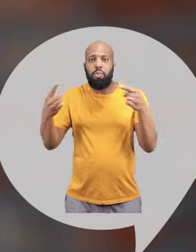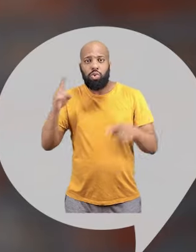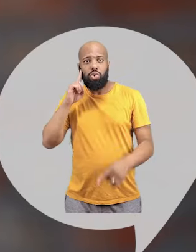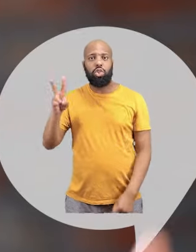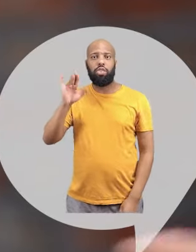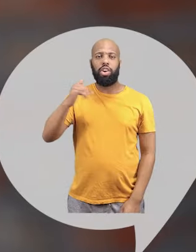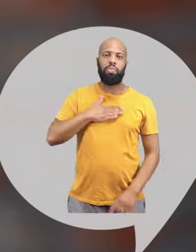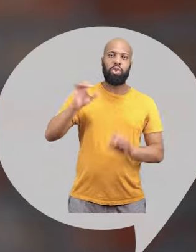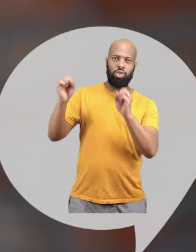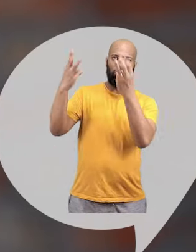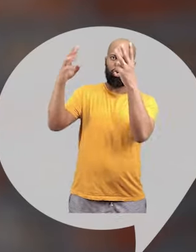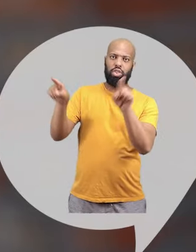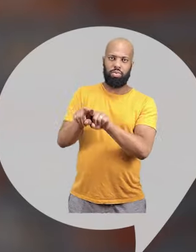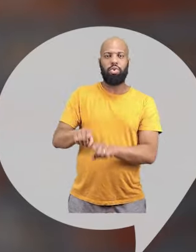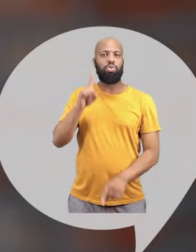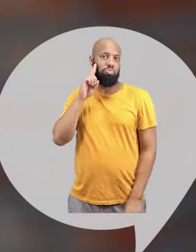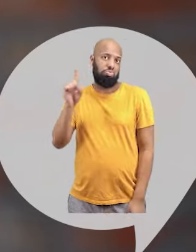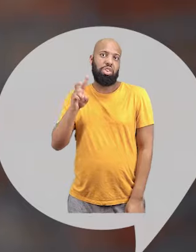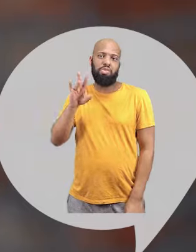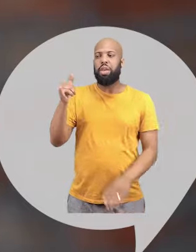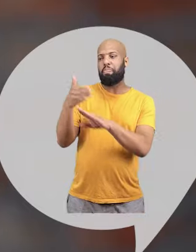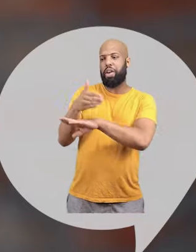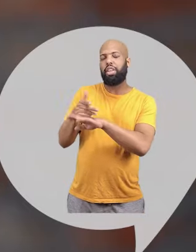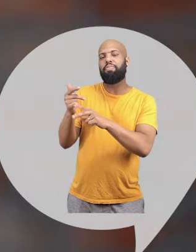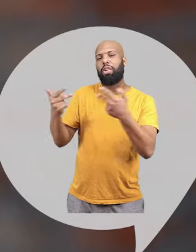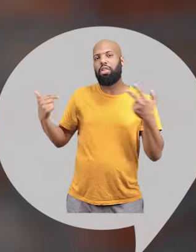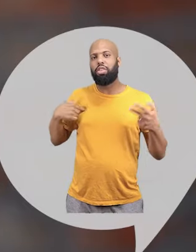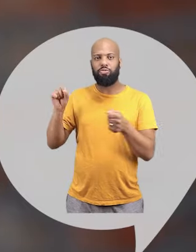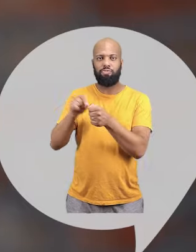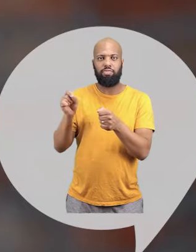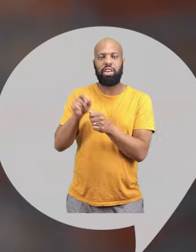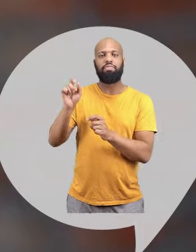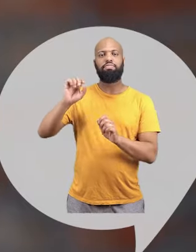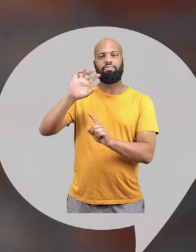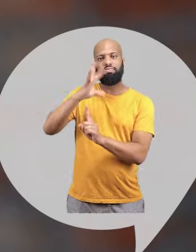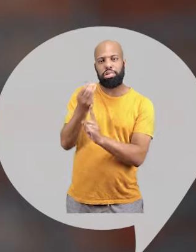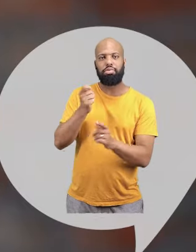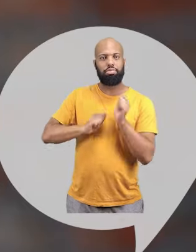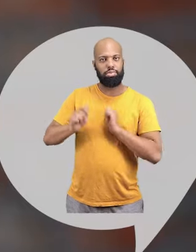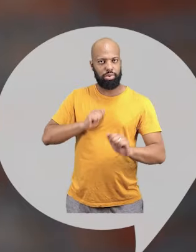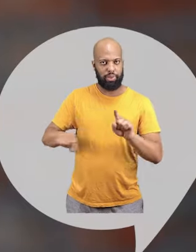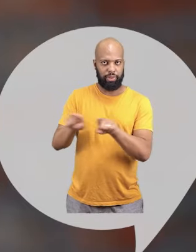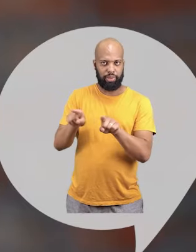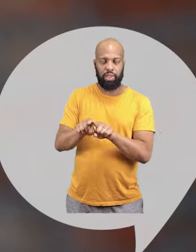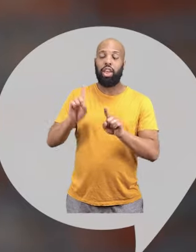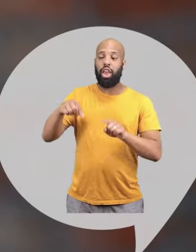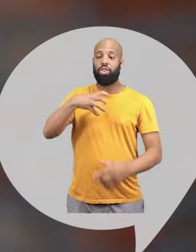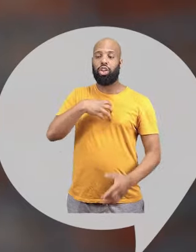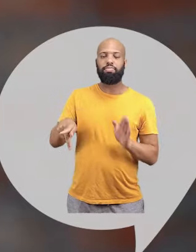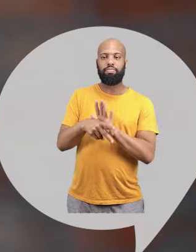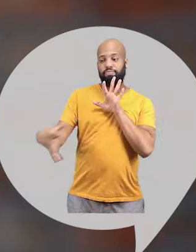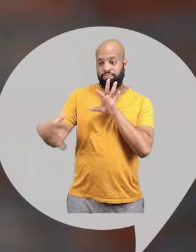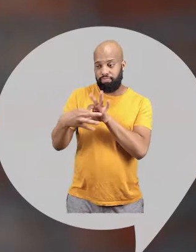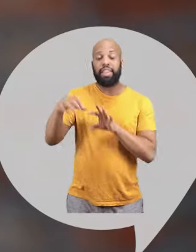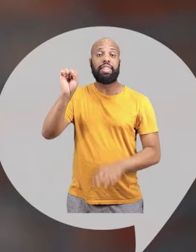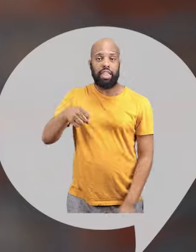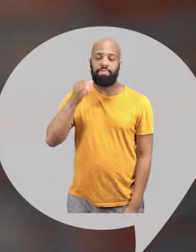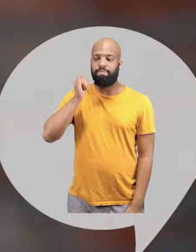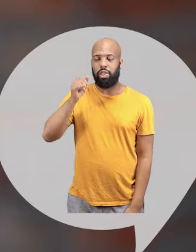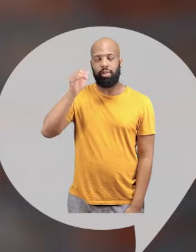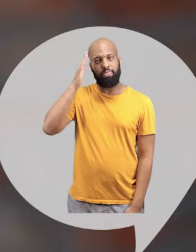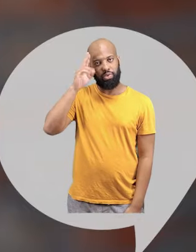minhas músicas que um dia vão no meu show que um dia sabem participar das coisas que eu faço artisticamente mesmo é uma